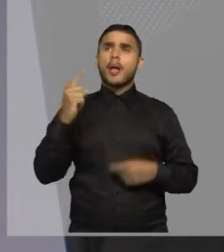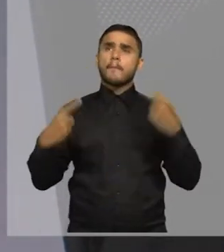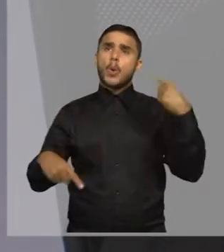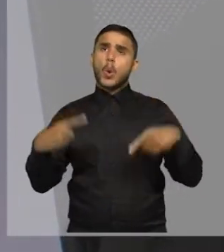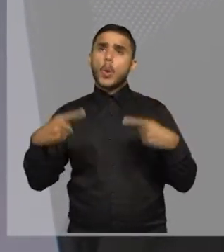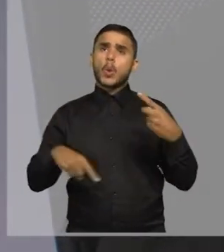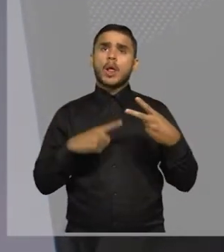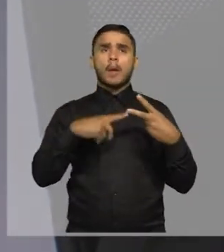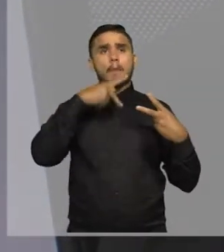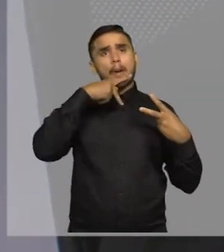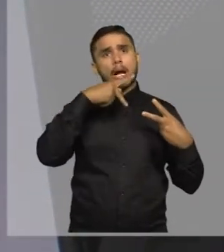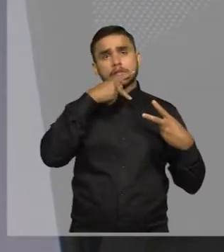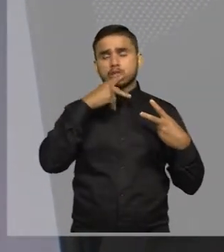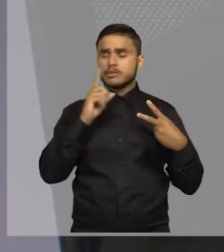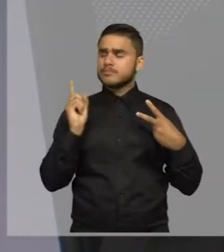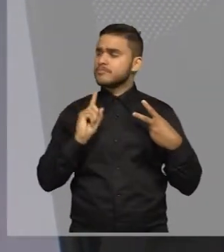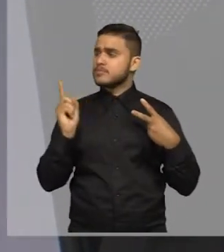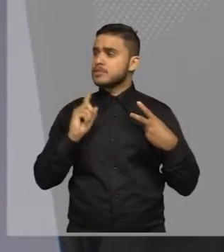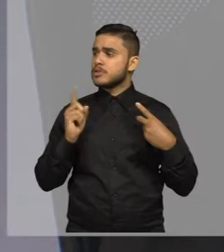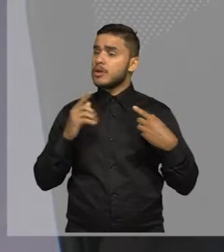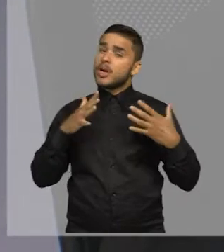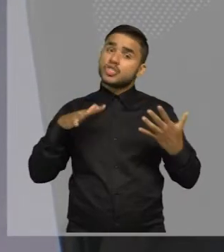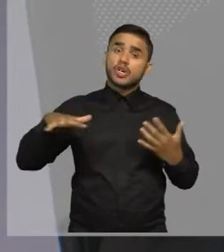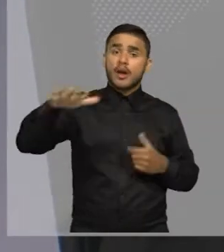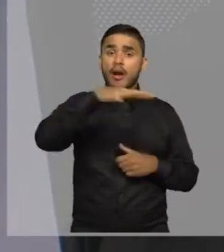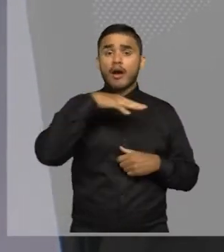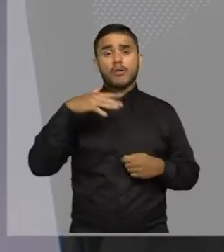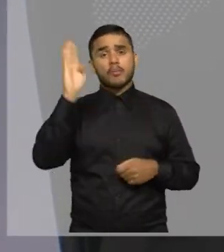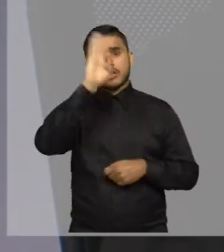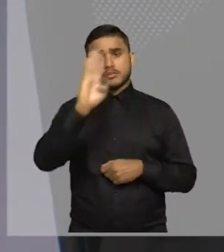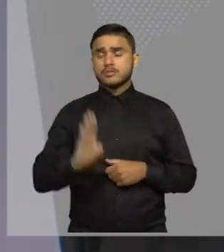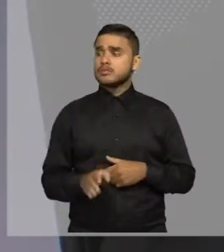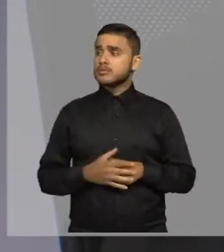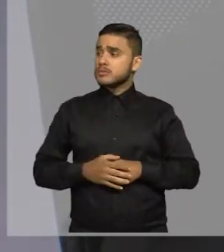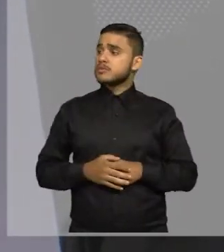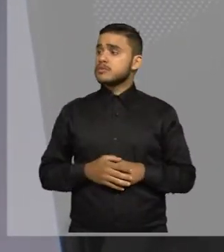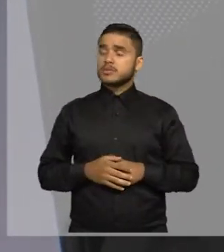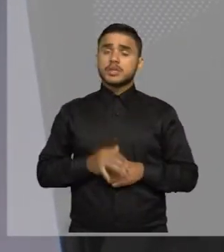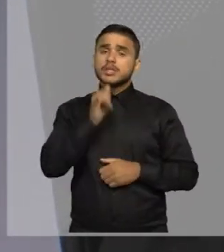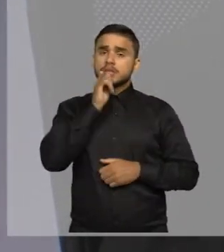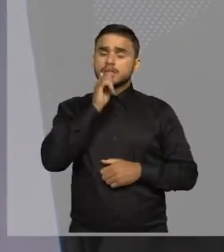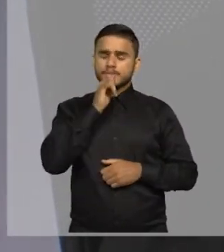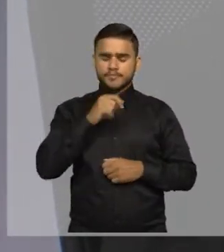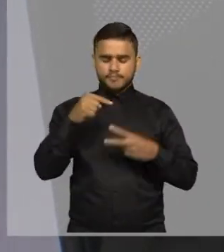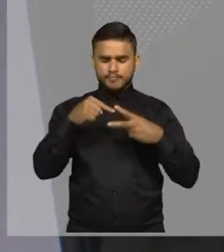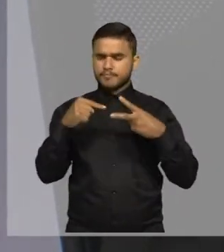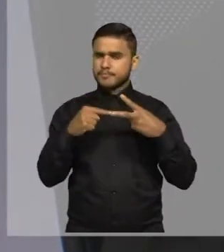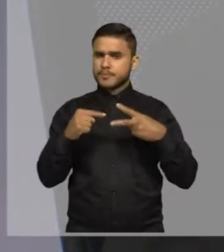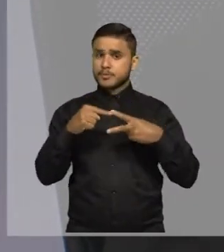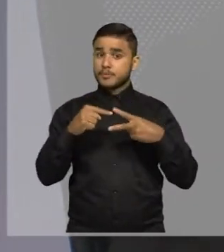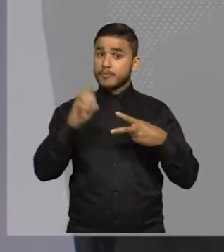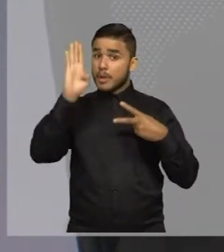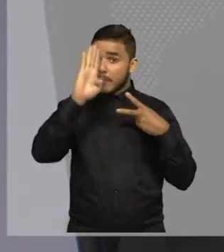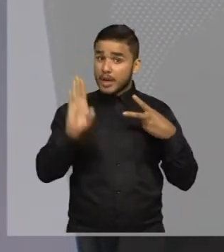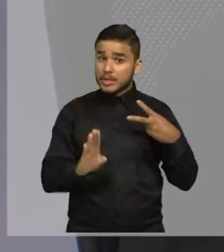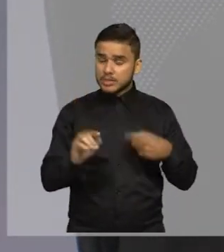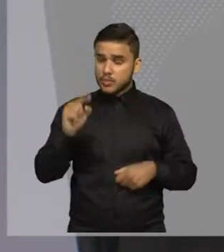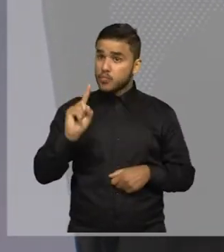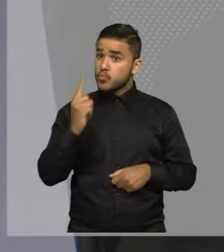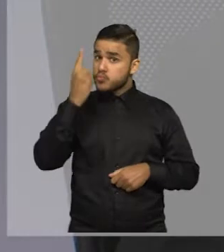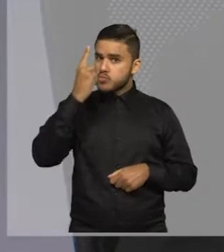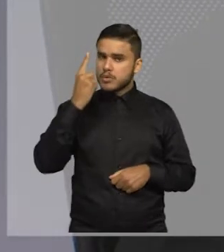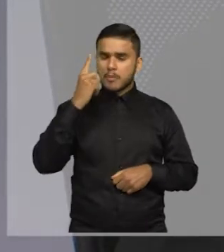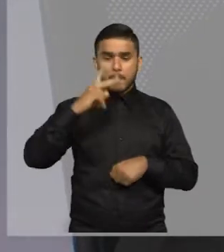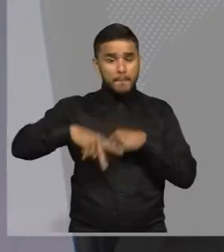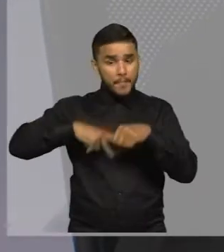política, partidária, como até você vê, eu sempre dou esse exemplo. O Brasil é o único país do mundo